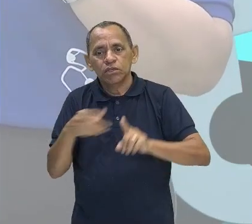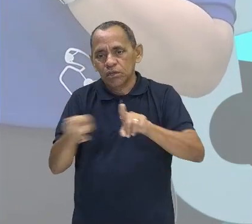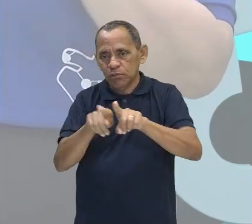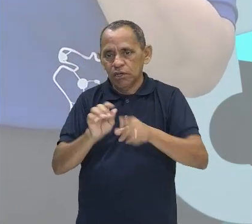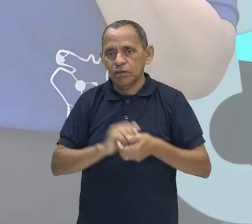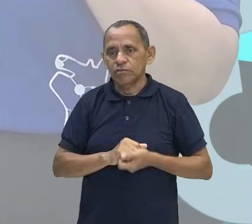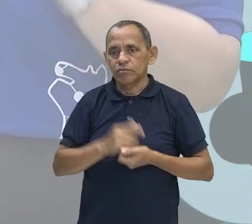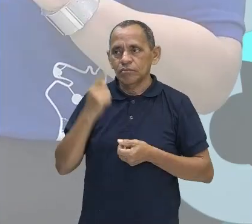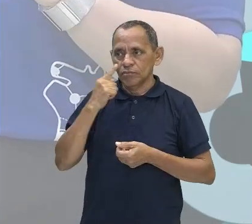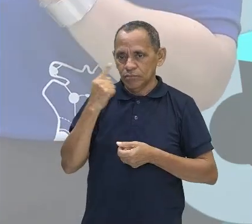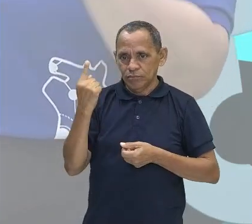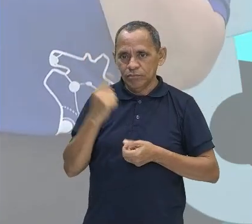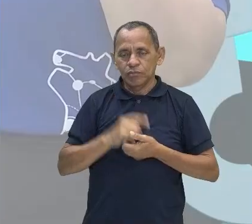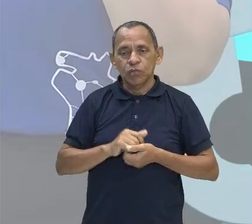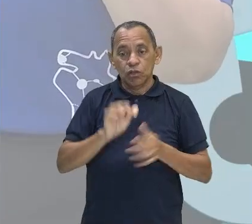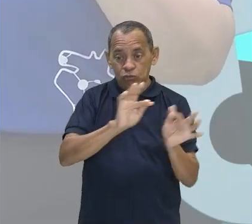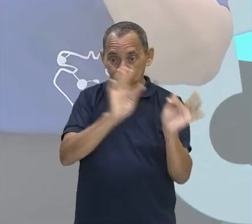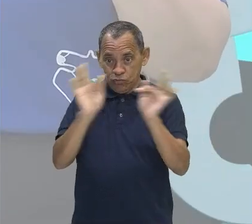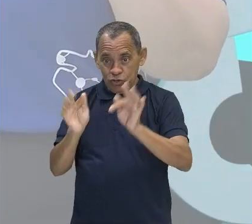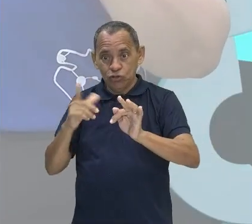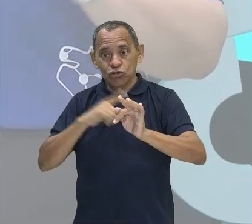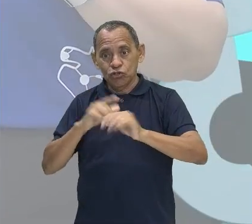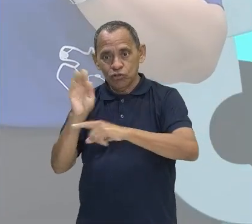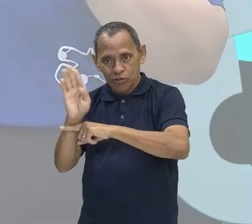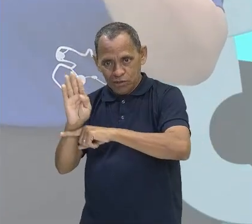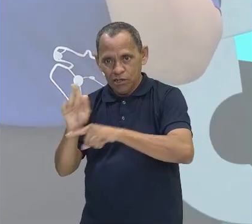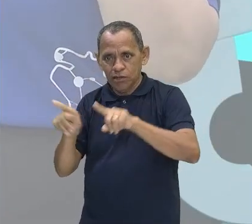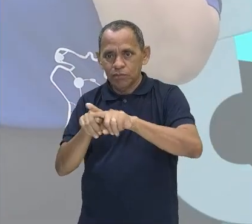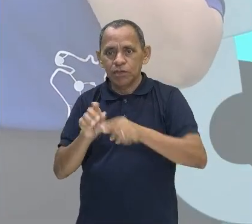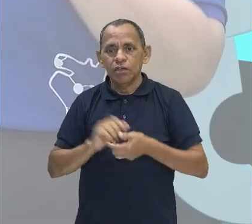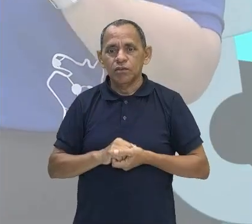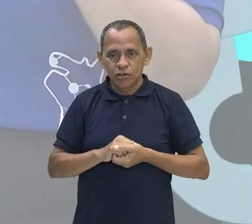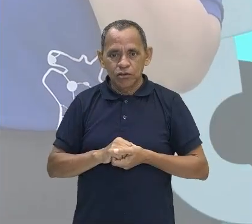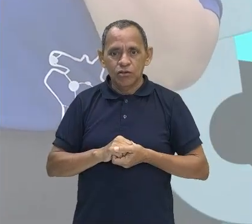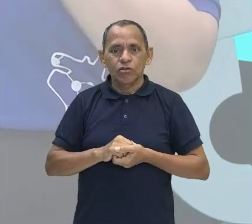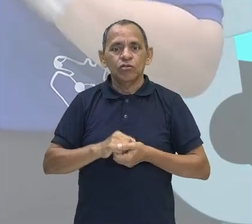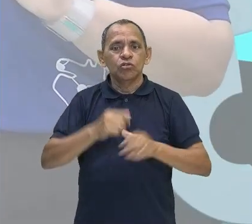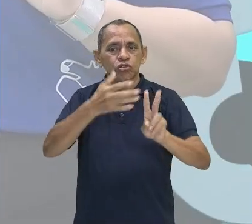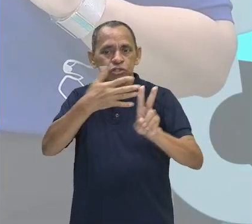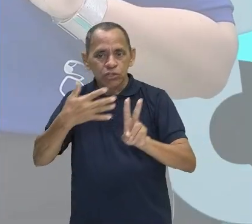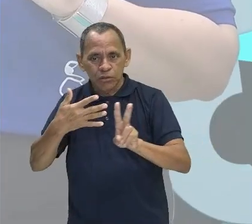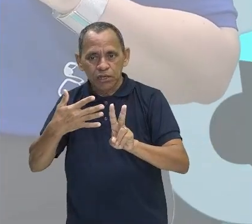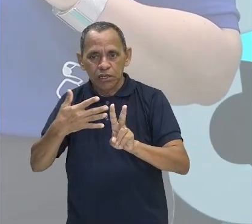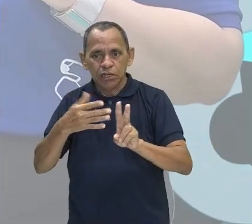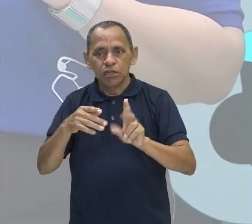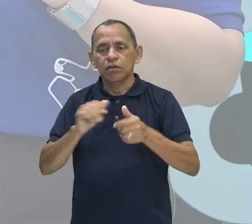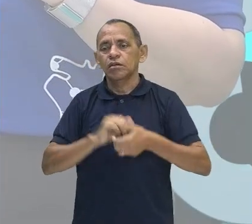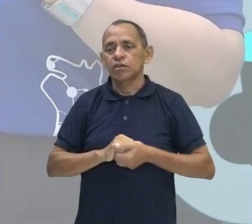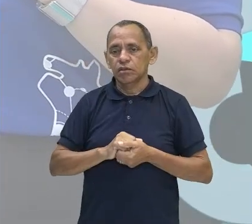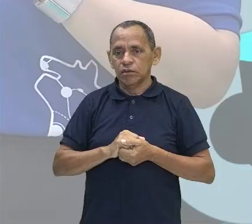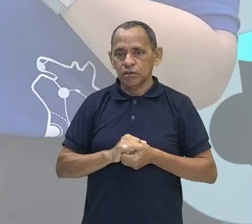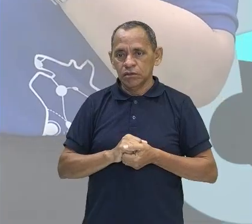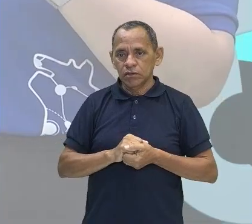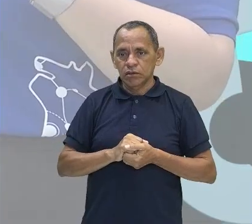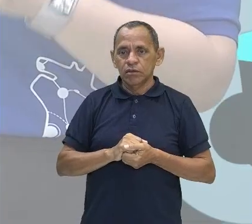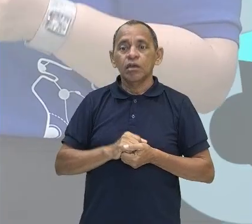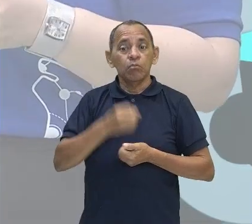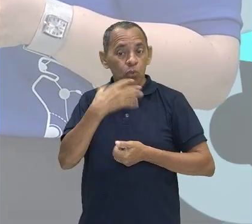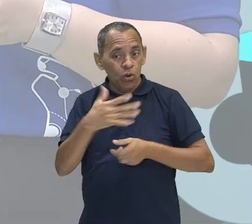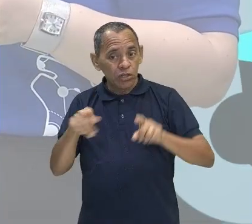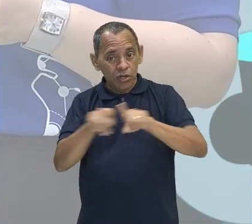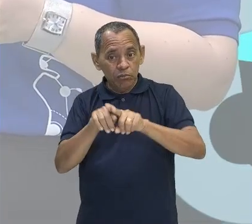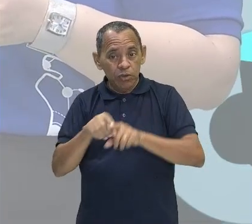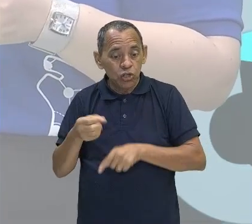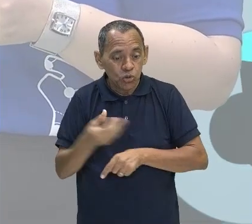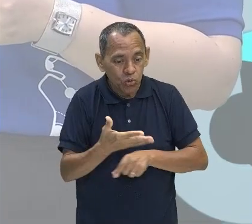Esse tambaqui aqui é fresquinho, direto do rio, é perfeito para um assado suculento e no